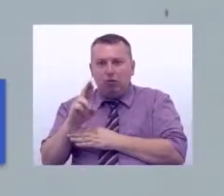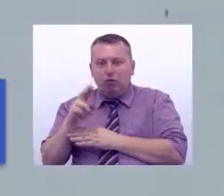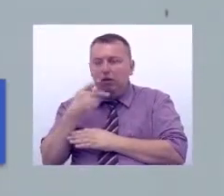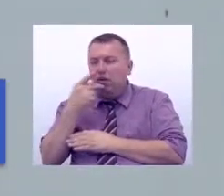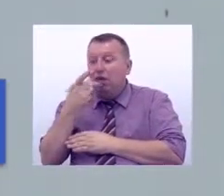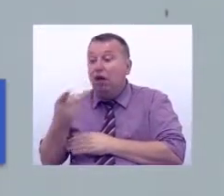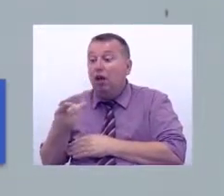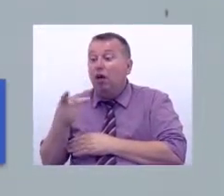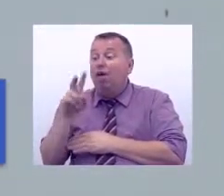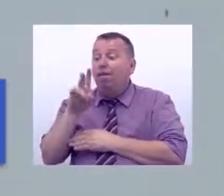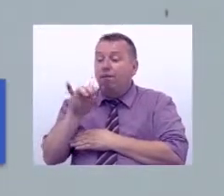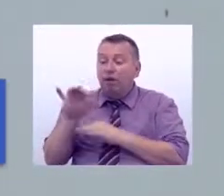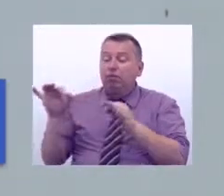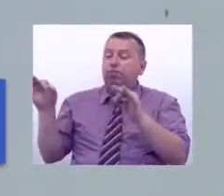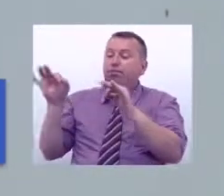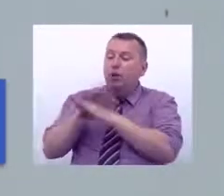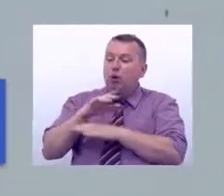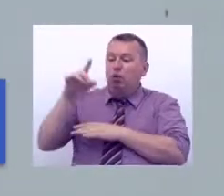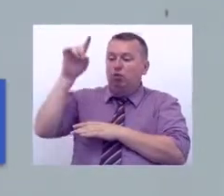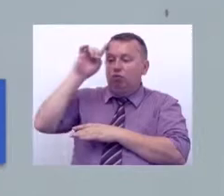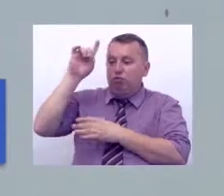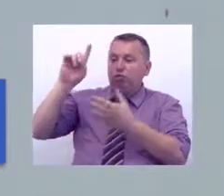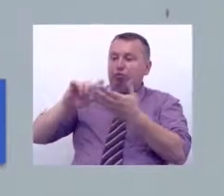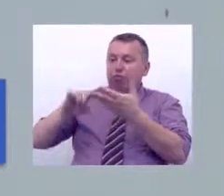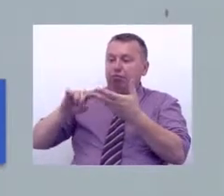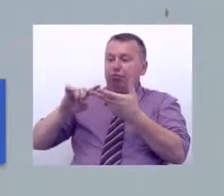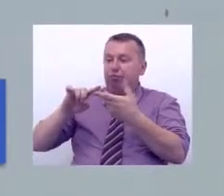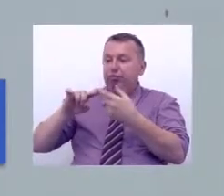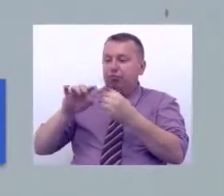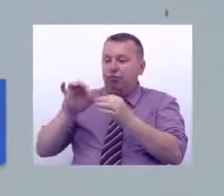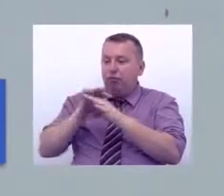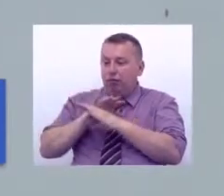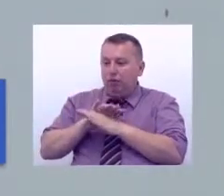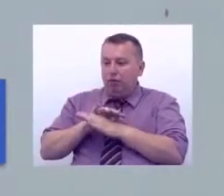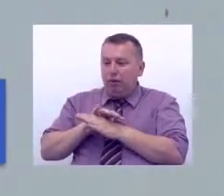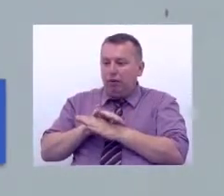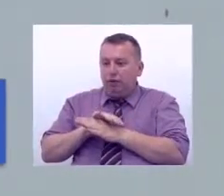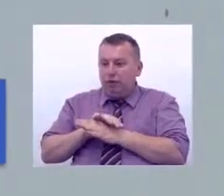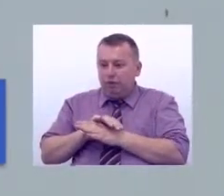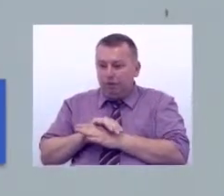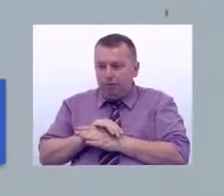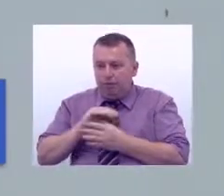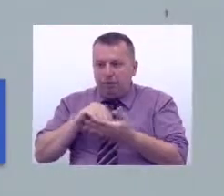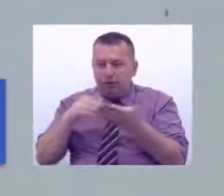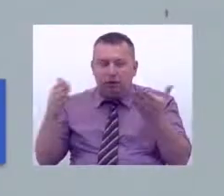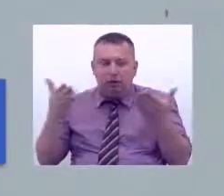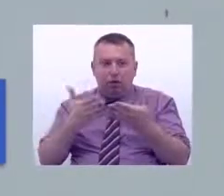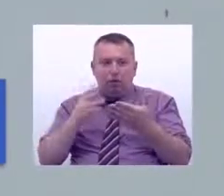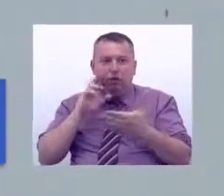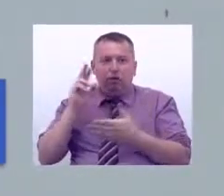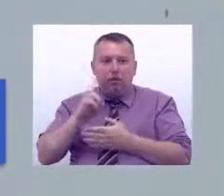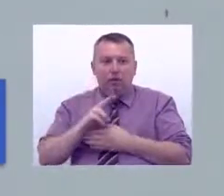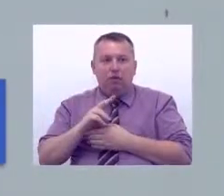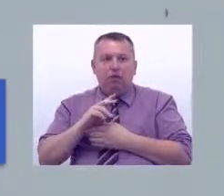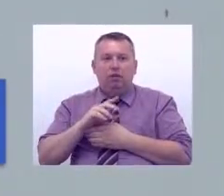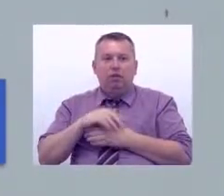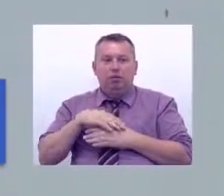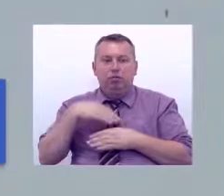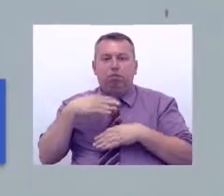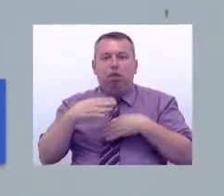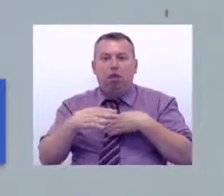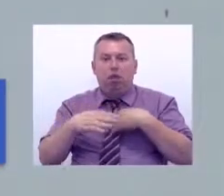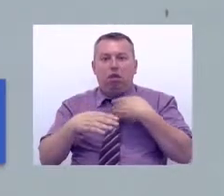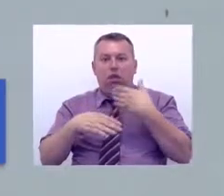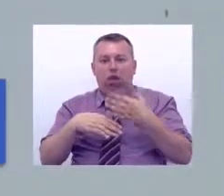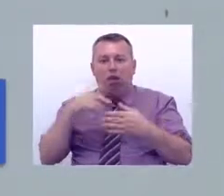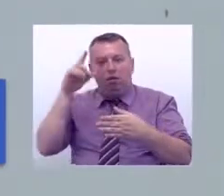Bom Sucesso vai ser entregue no dia tal, no ano tal. Porque até agora a gente só vê protelação das datas